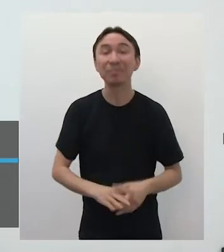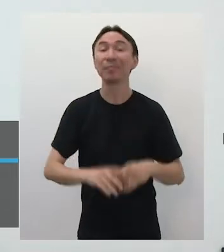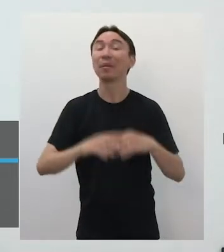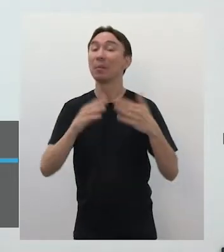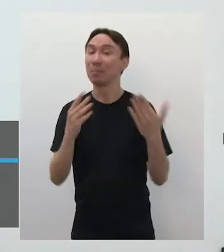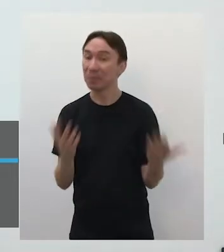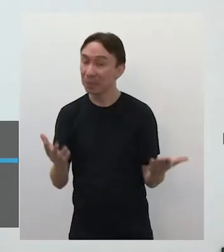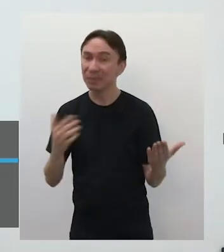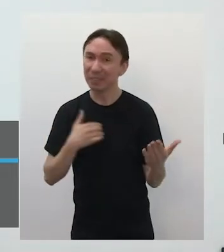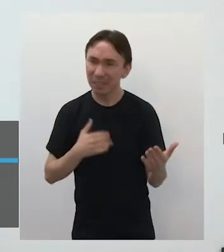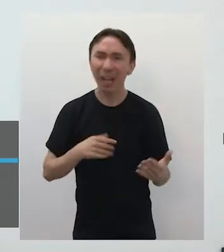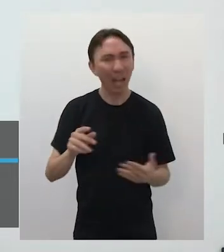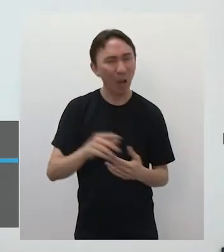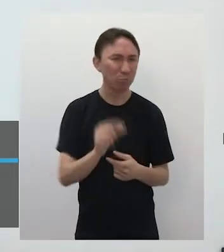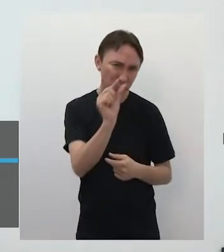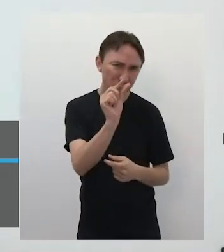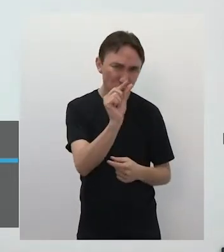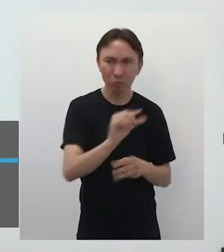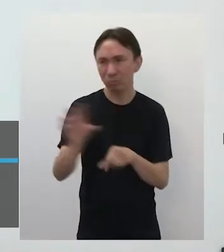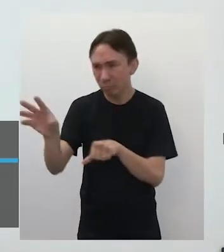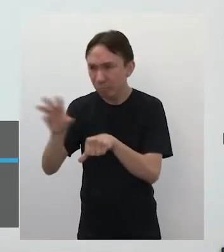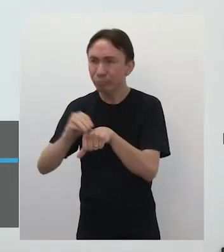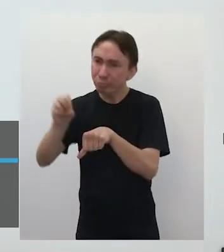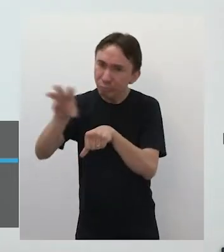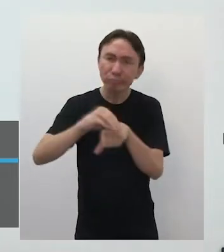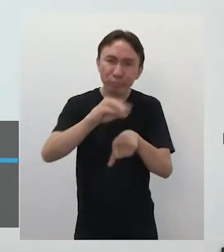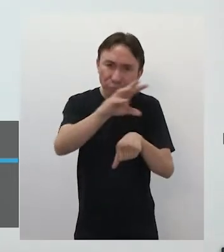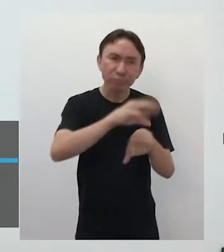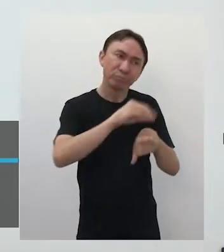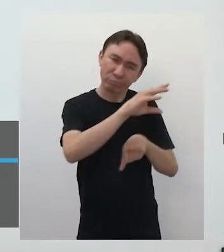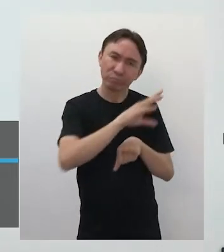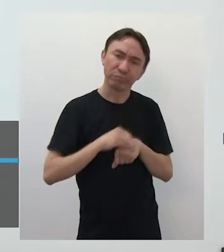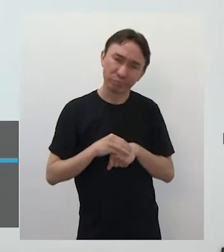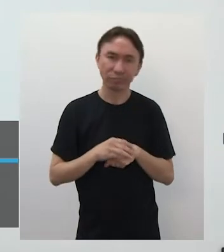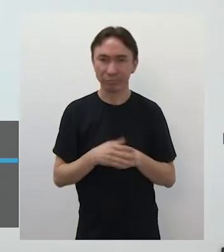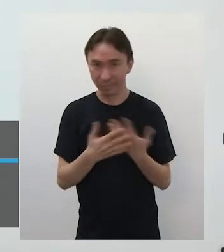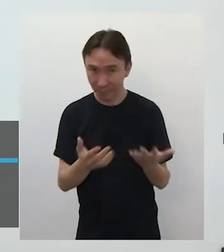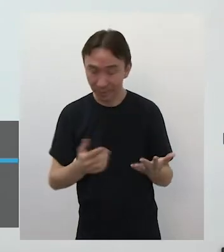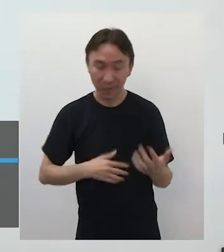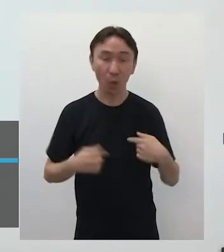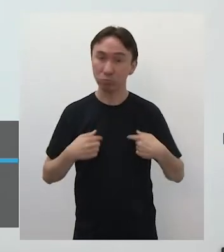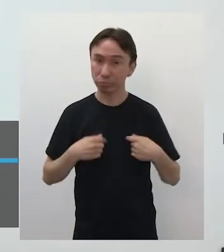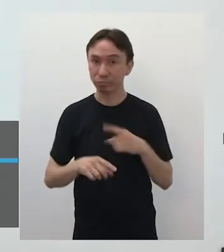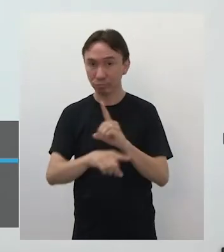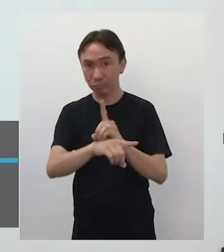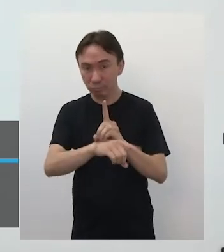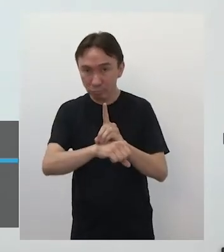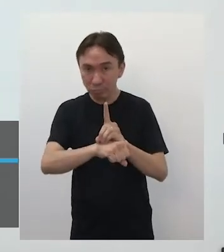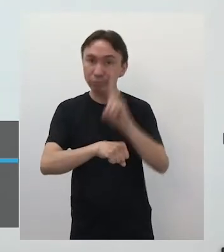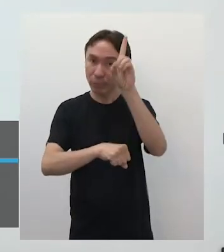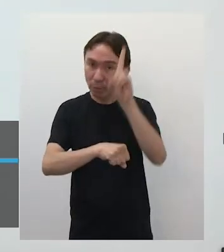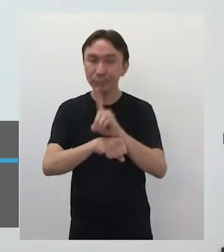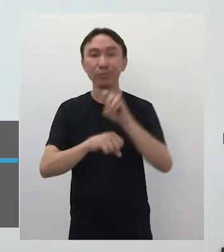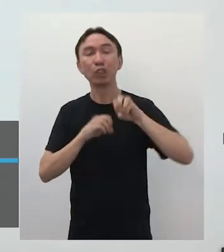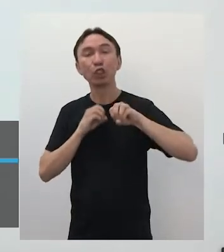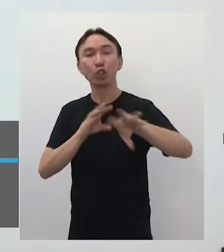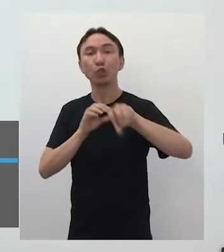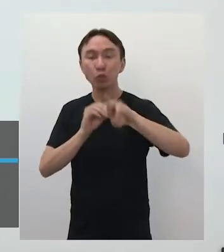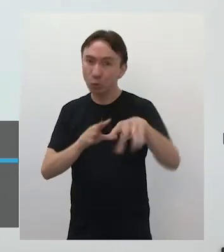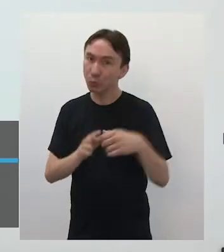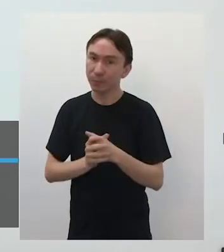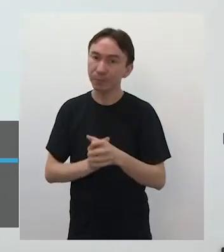vida de todos, meu Pai. E aí cada uma foi falando, a Simone, a Deise, né? E a